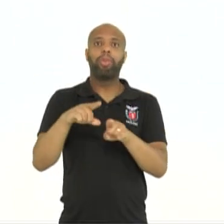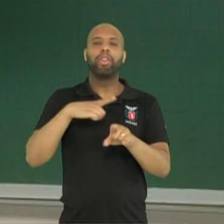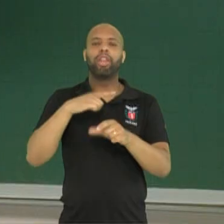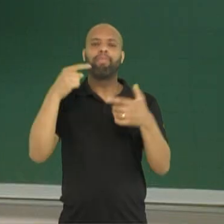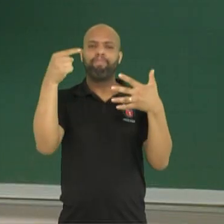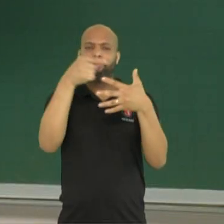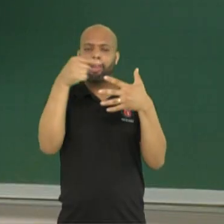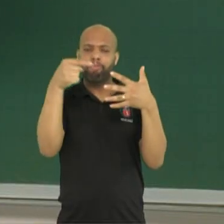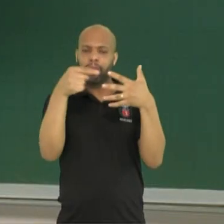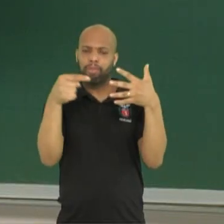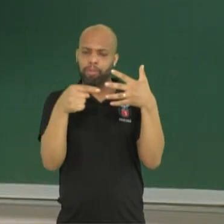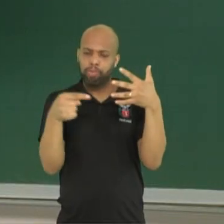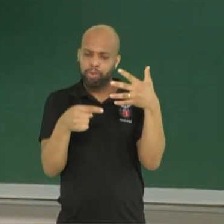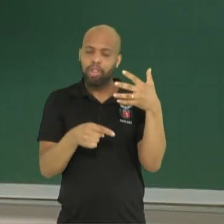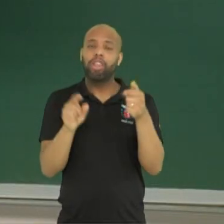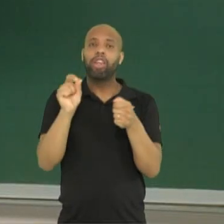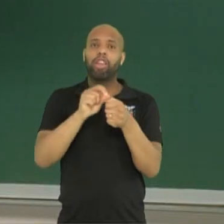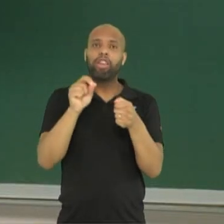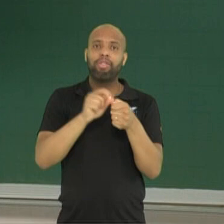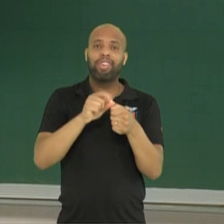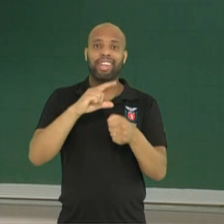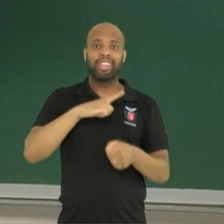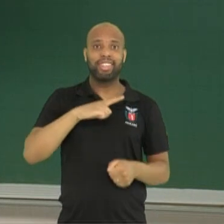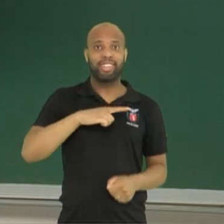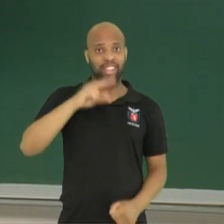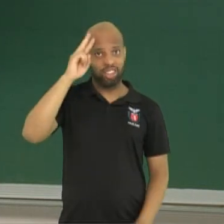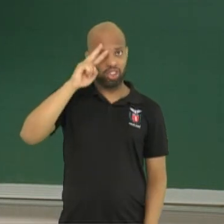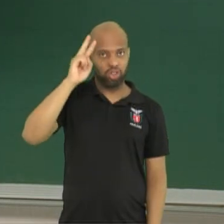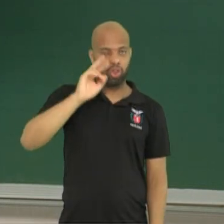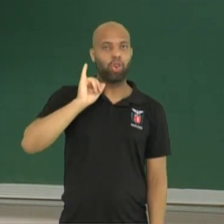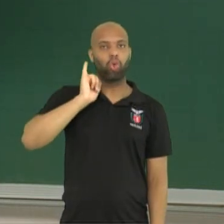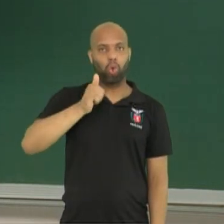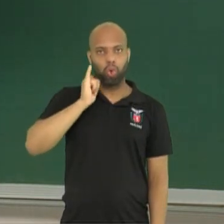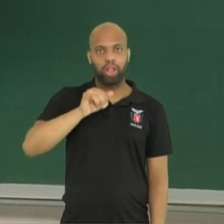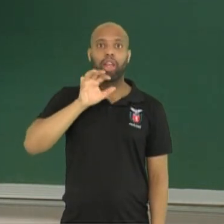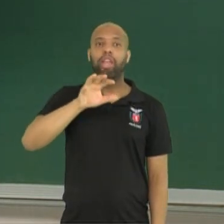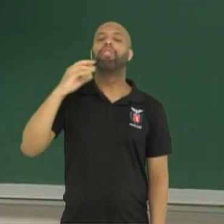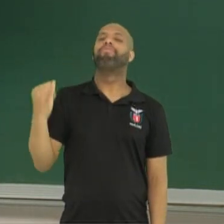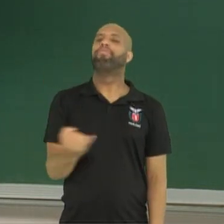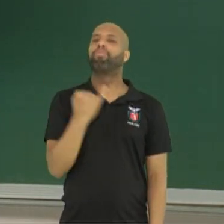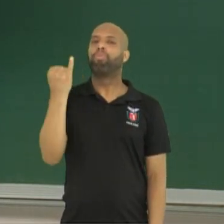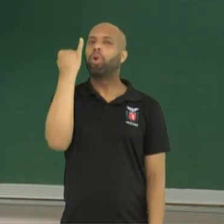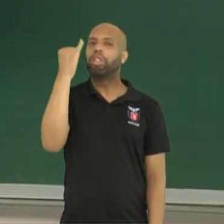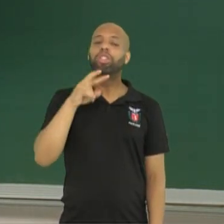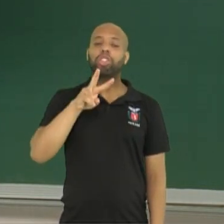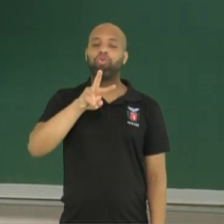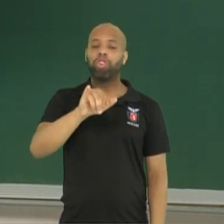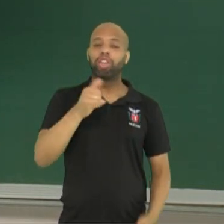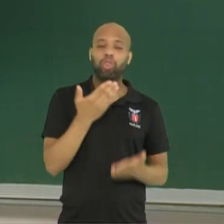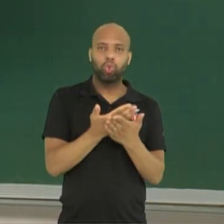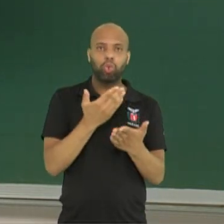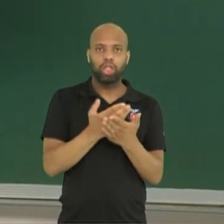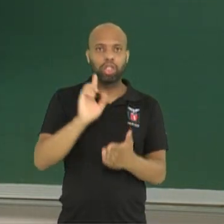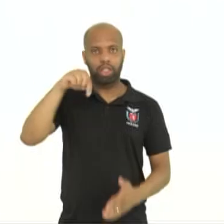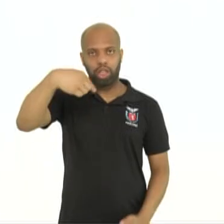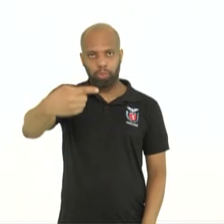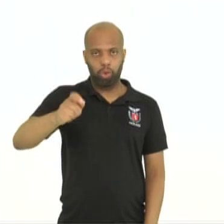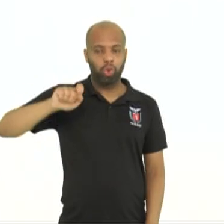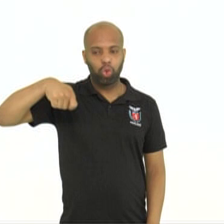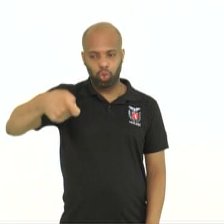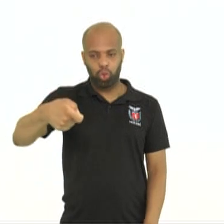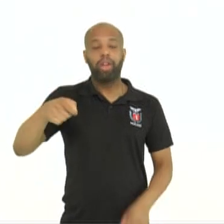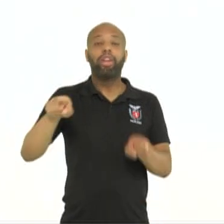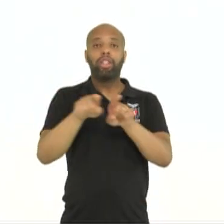Você lembra de quais elementos constroem uma narrativa? É bem importante, depois nós vamos falar sobre isso. Vamos